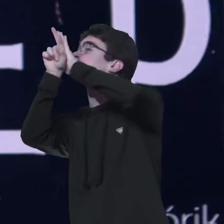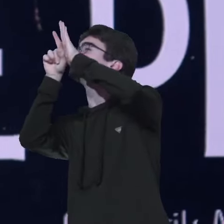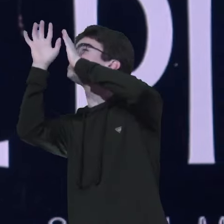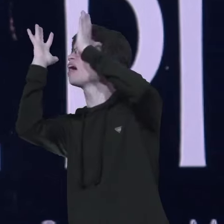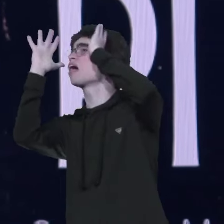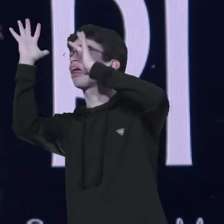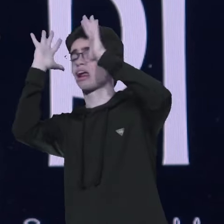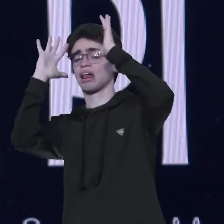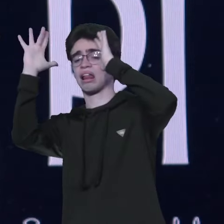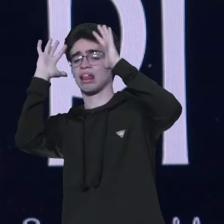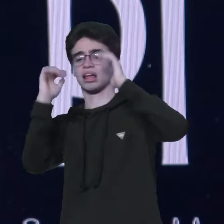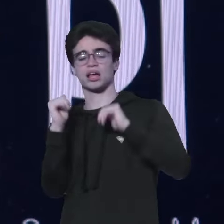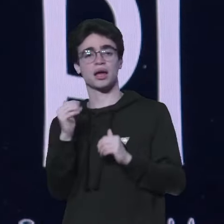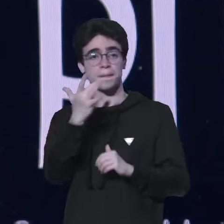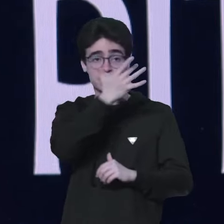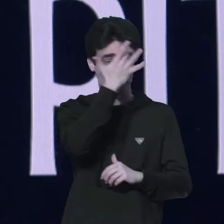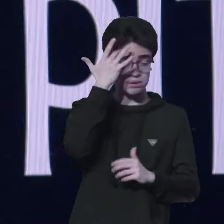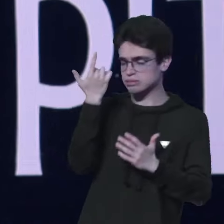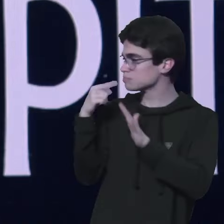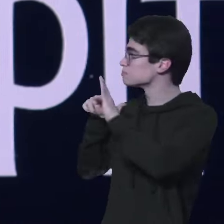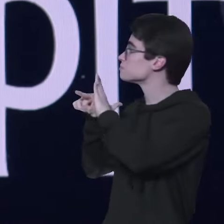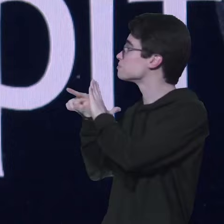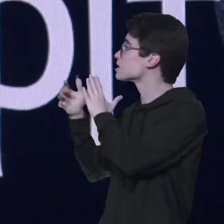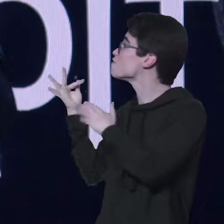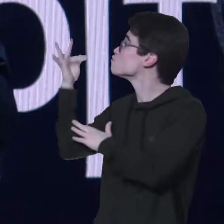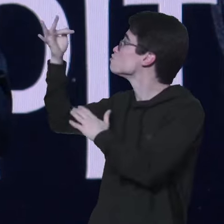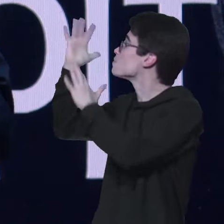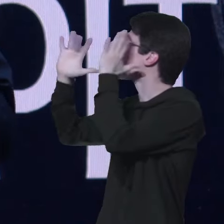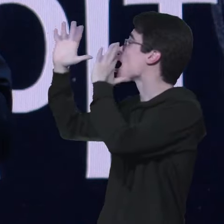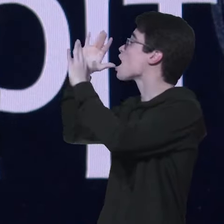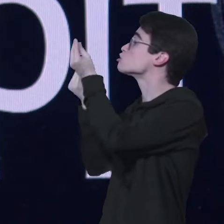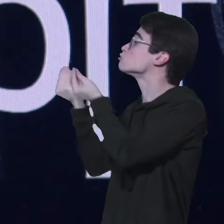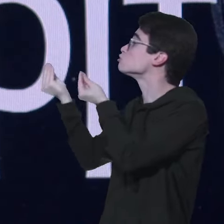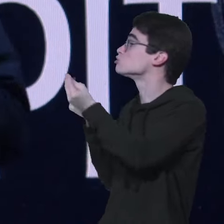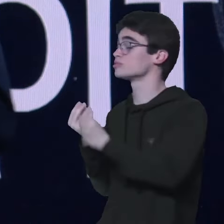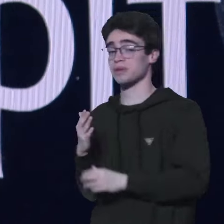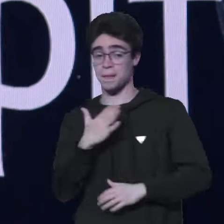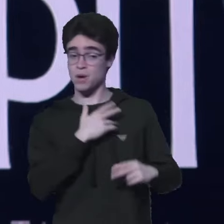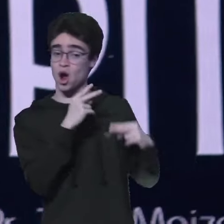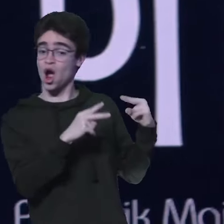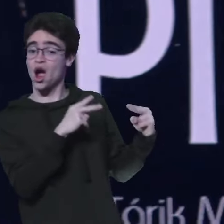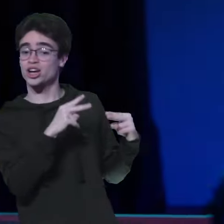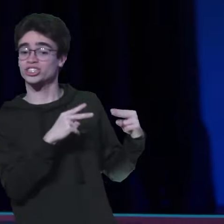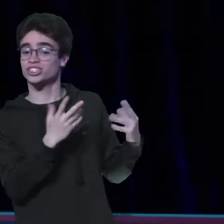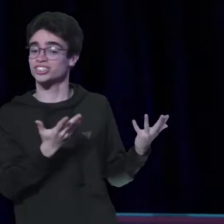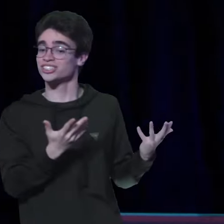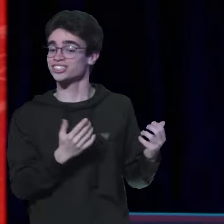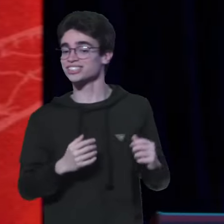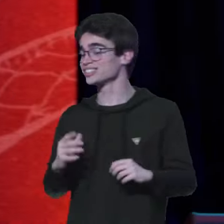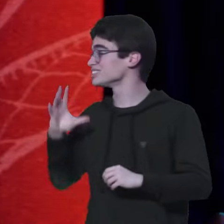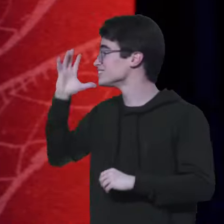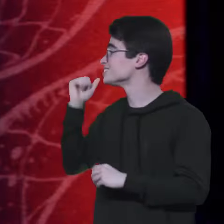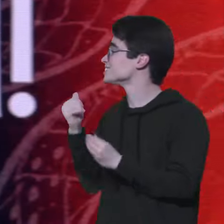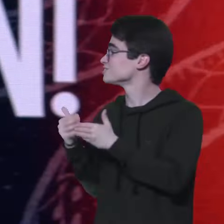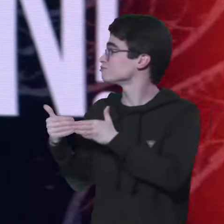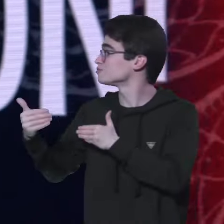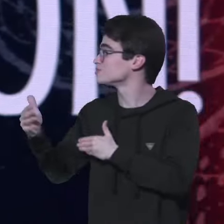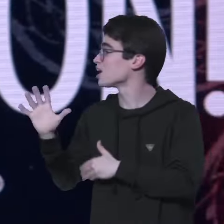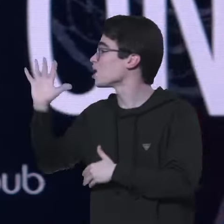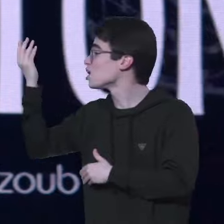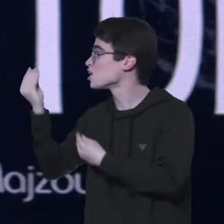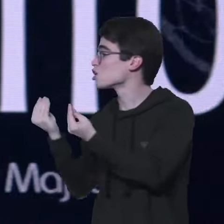as pessoas iam procurar aquela mulher para saber o futuro, para saber o seu crush, para saber o que ia acontecer com